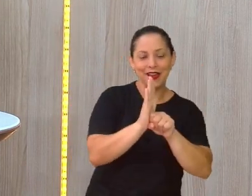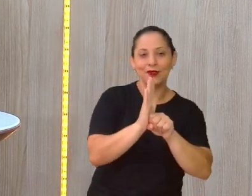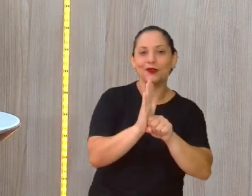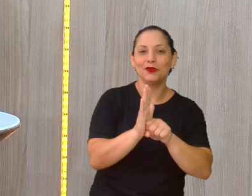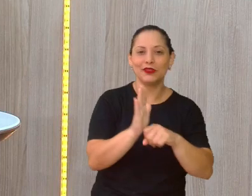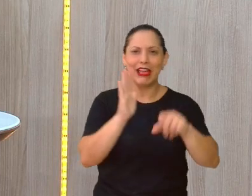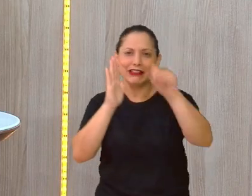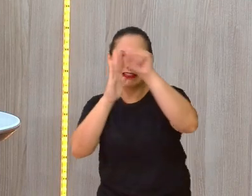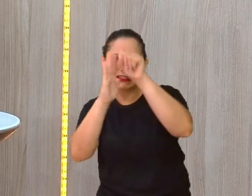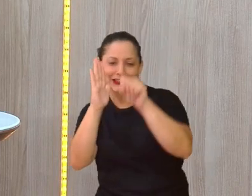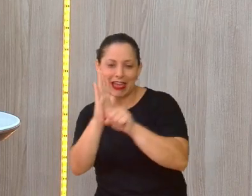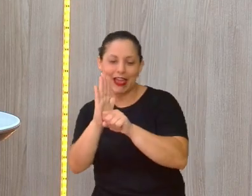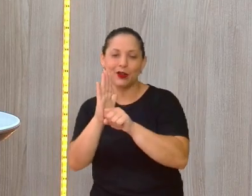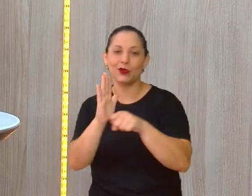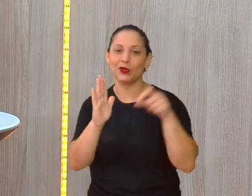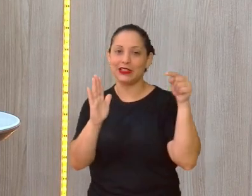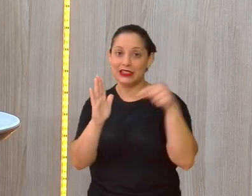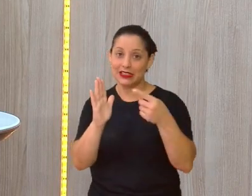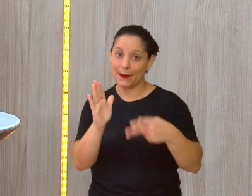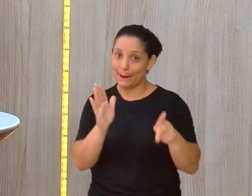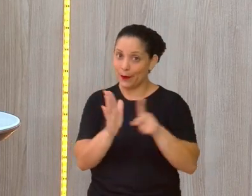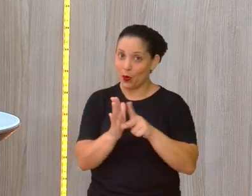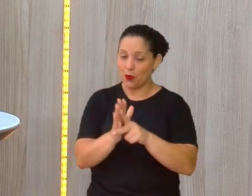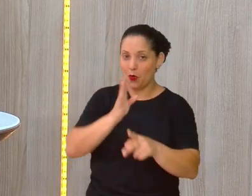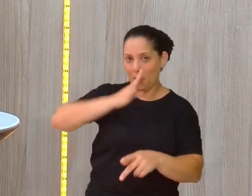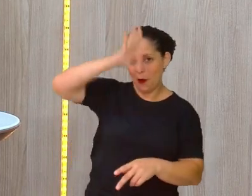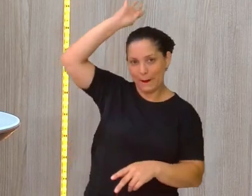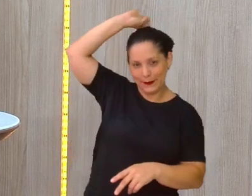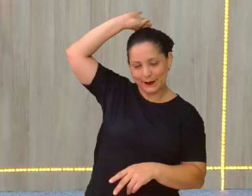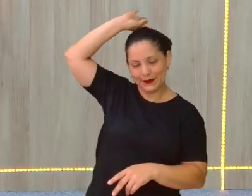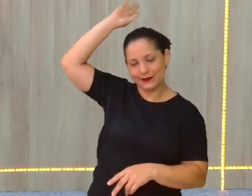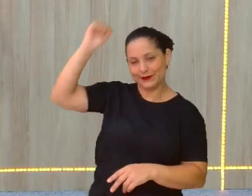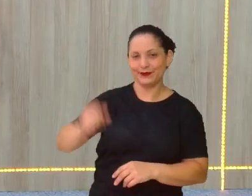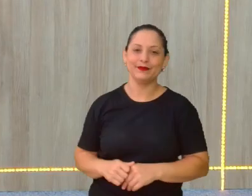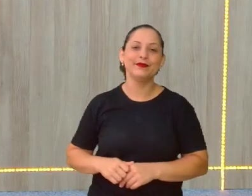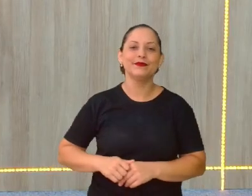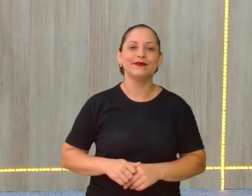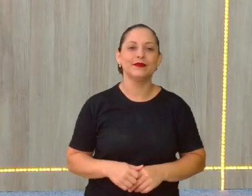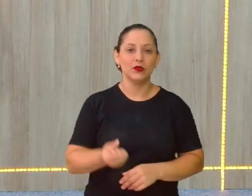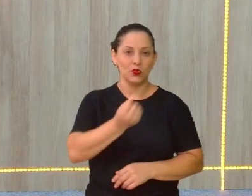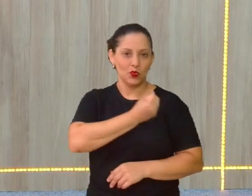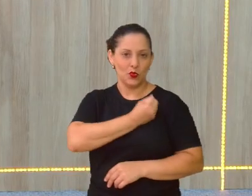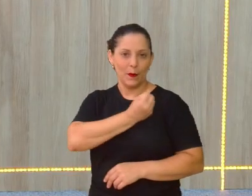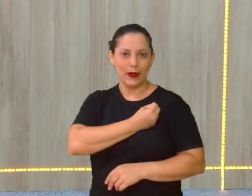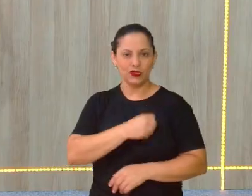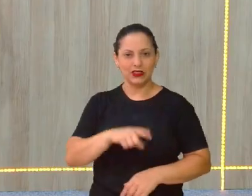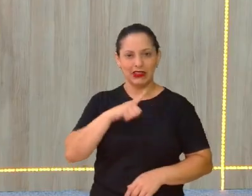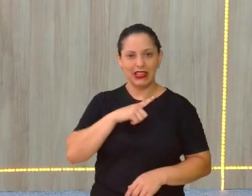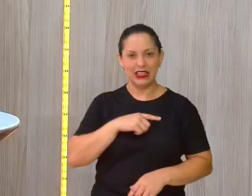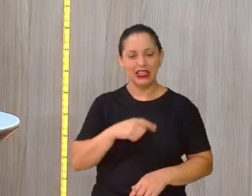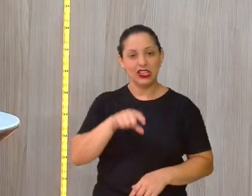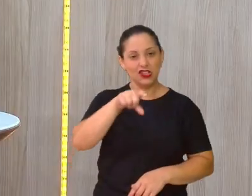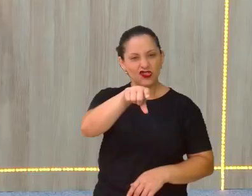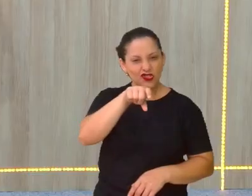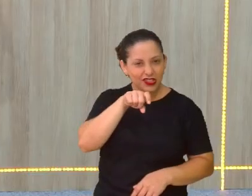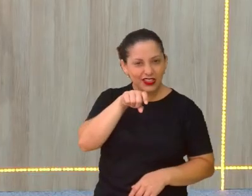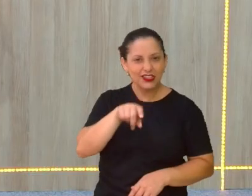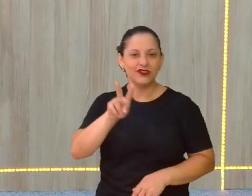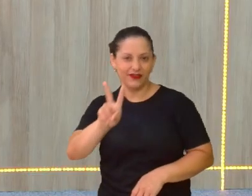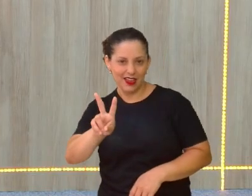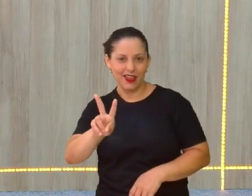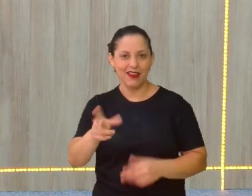XV22, né? Exatamente. Isso aí é do alfabeto romano, né? Os chamados algarismos romanos. Exato, né? Olha aí, então, a contribuição. Veja, é